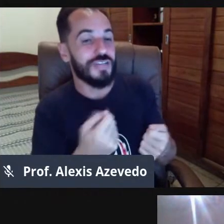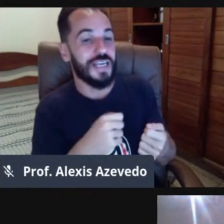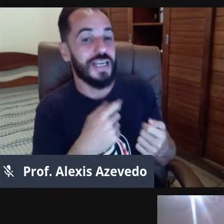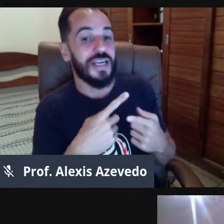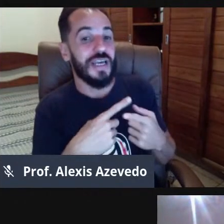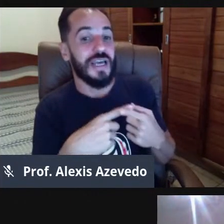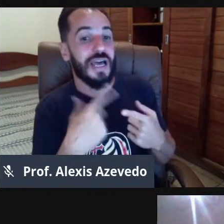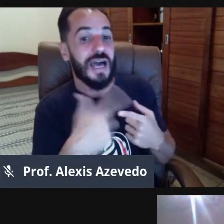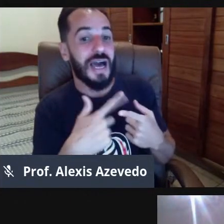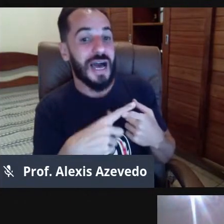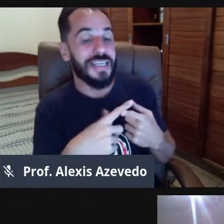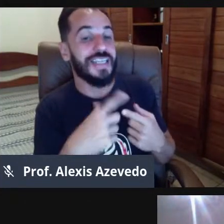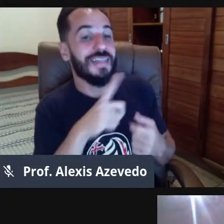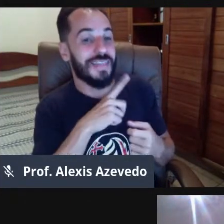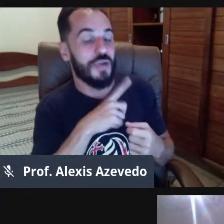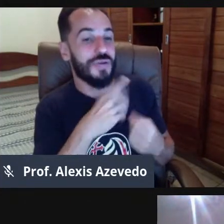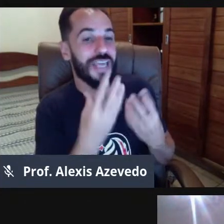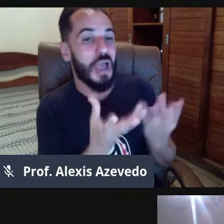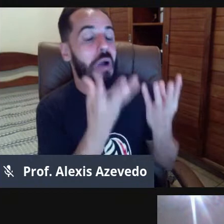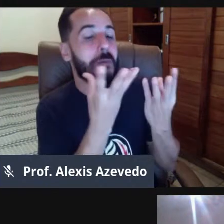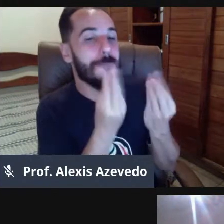houve um overbook